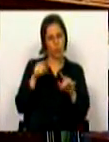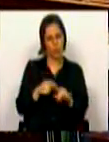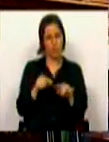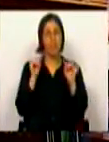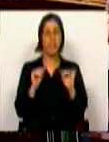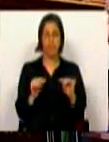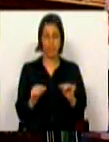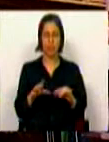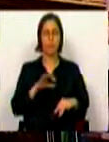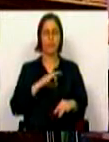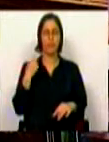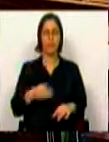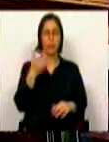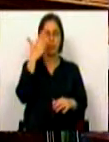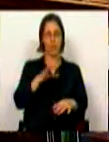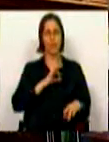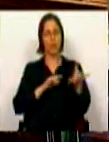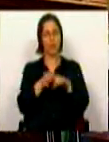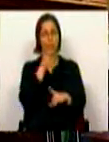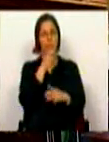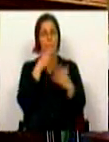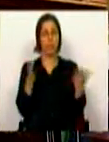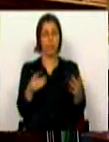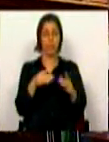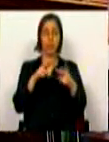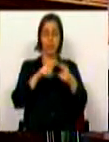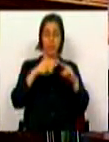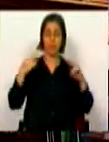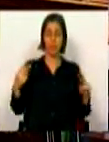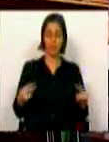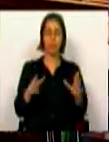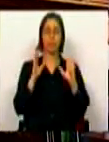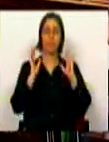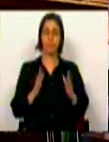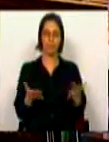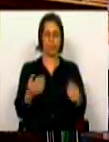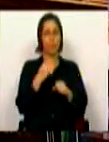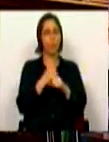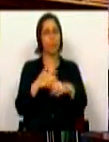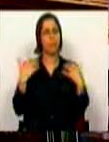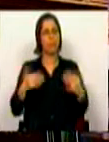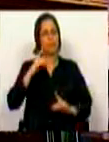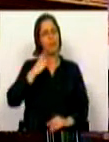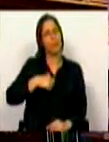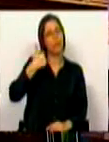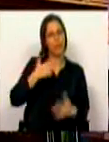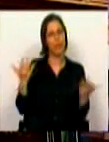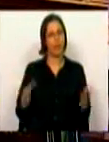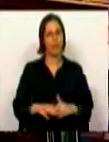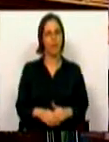aqui, Sr. Presidente, Srs. Deputados, as autarquias têm um papel